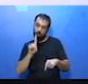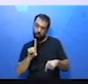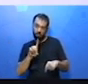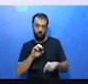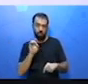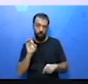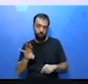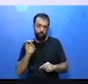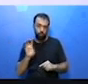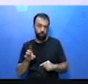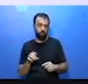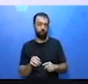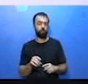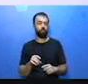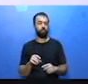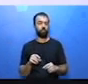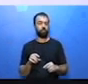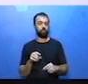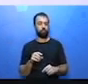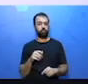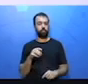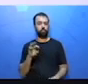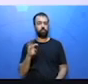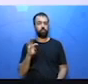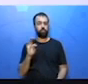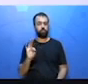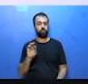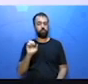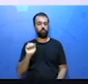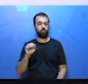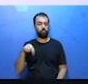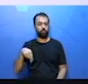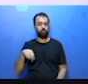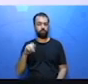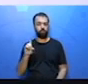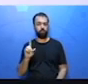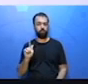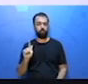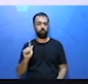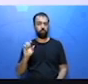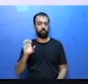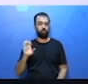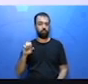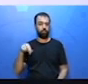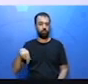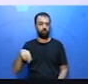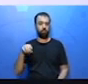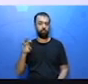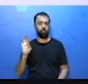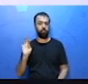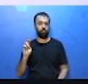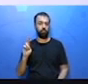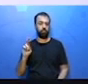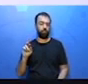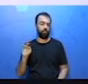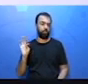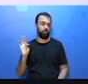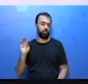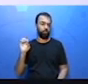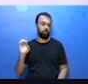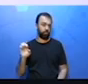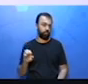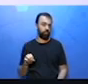tangente. E quando a reta corta em 2 pontos, é secante. Isso aqui